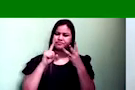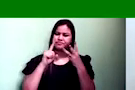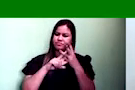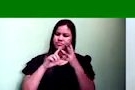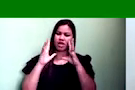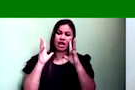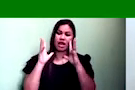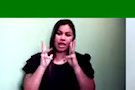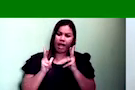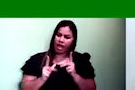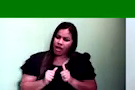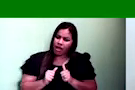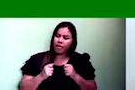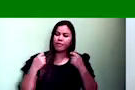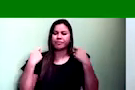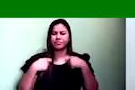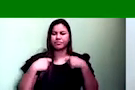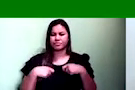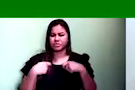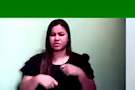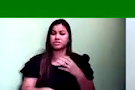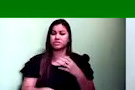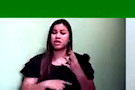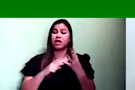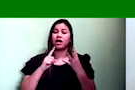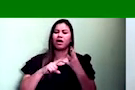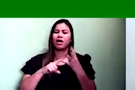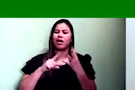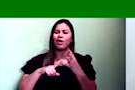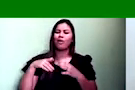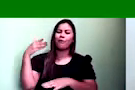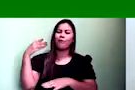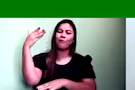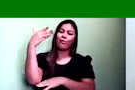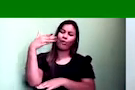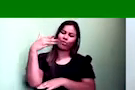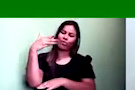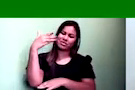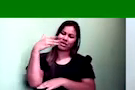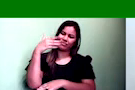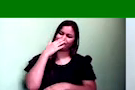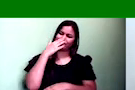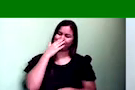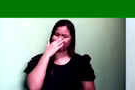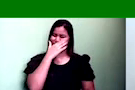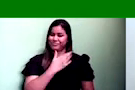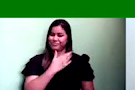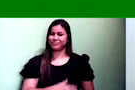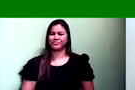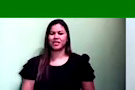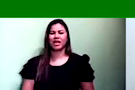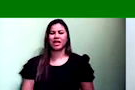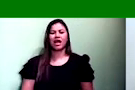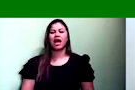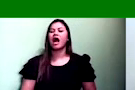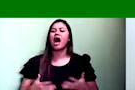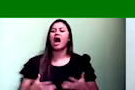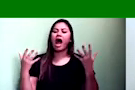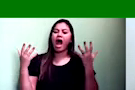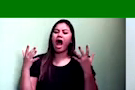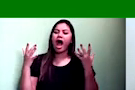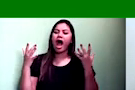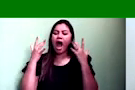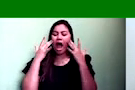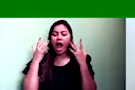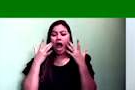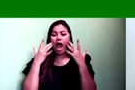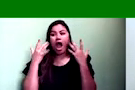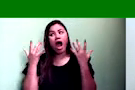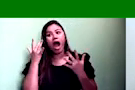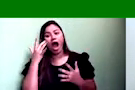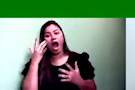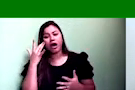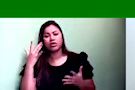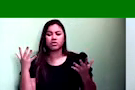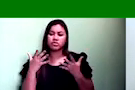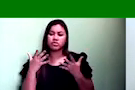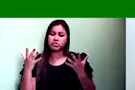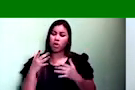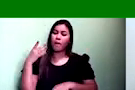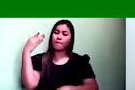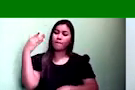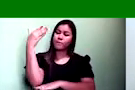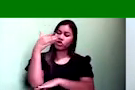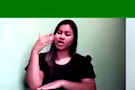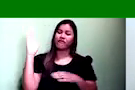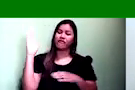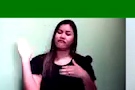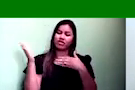básico. Banheiras de motéis. Agora, nessa pandemia, então, acho que os motéis estão até fechados, né? Não